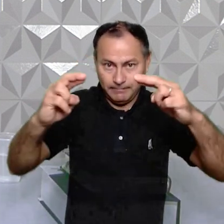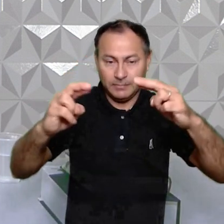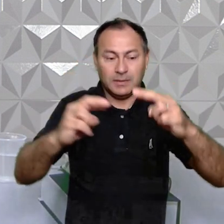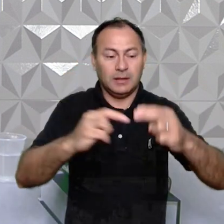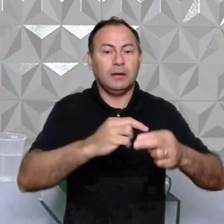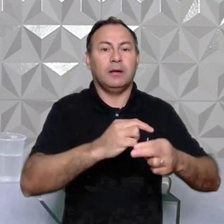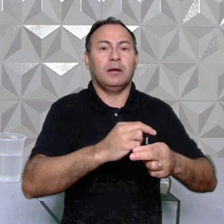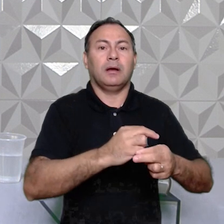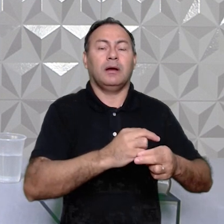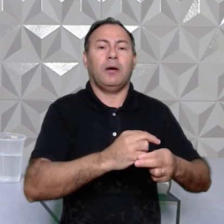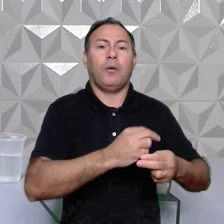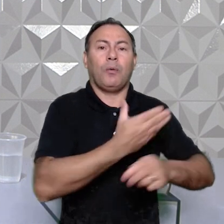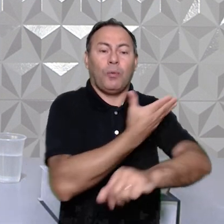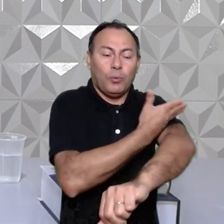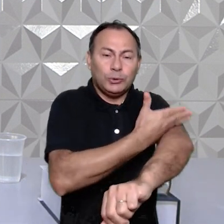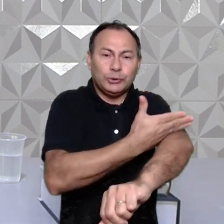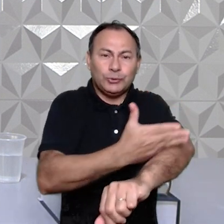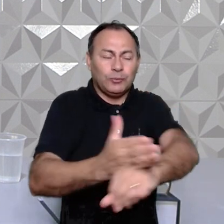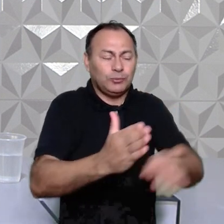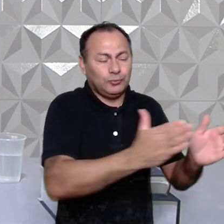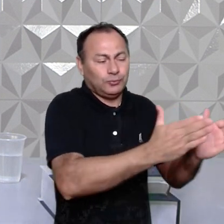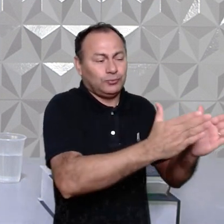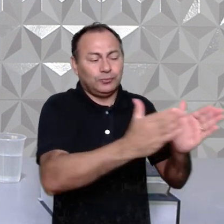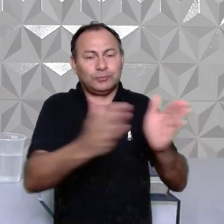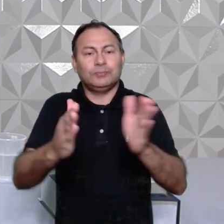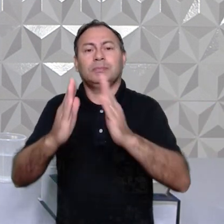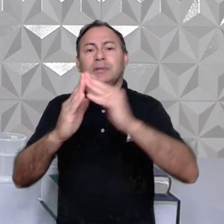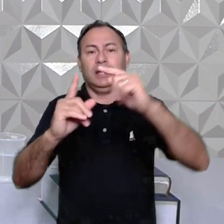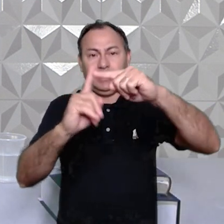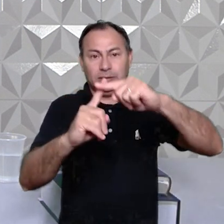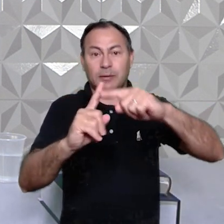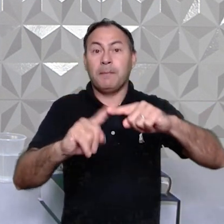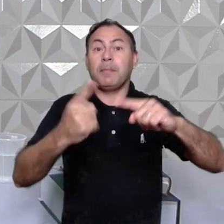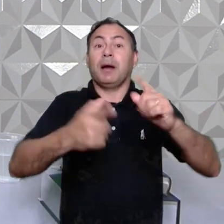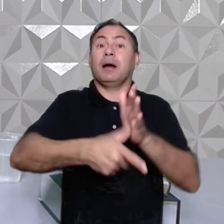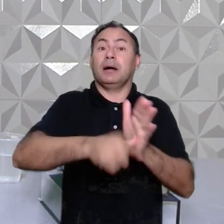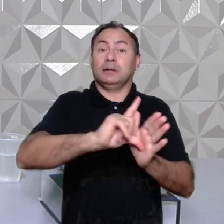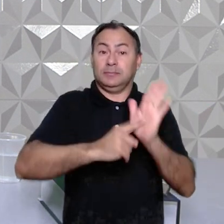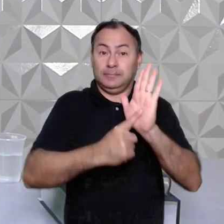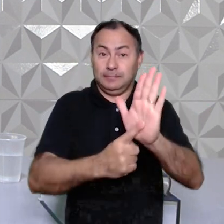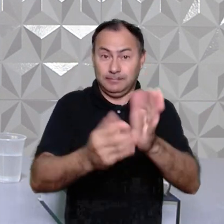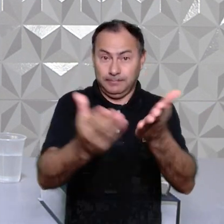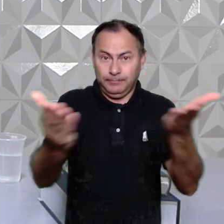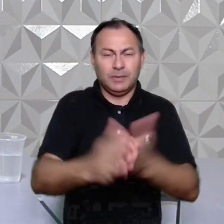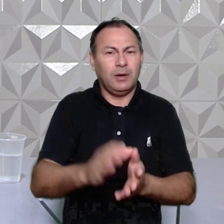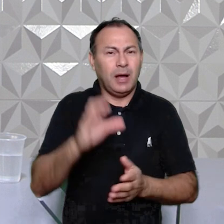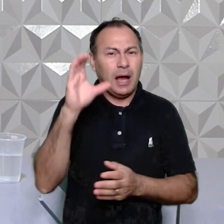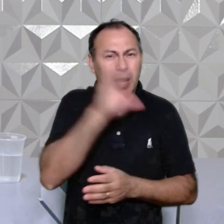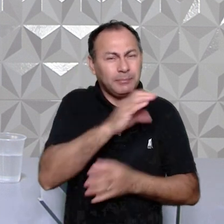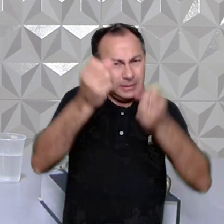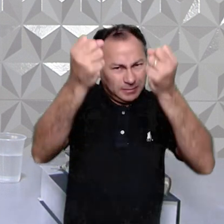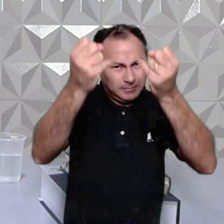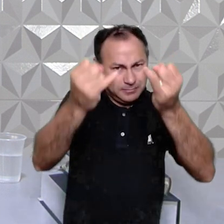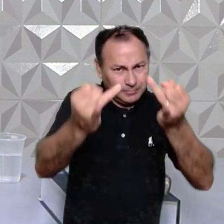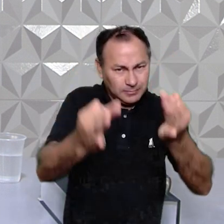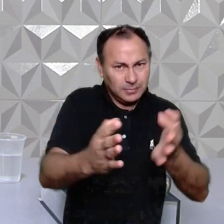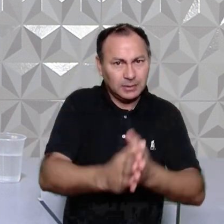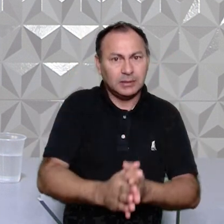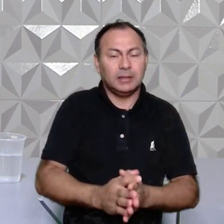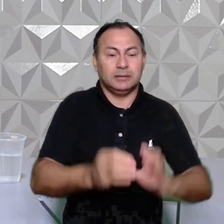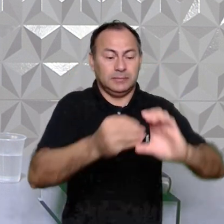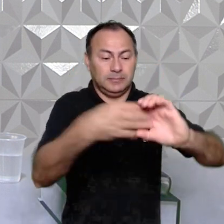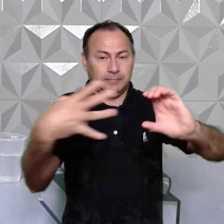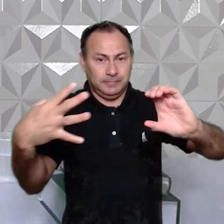à tradição milenar da Igreja. Mas antes de apresentar para vocês uma breve explicação sobre